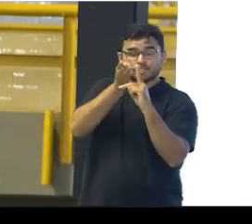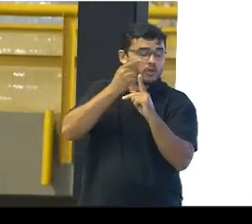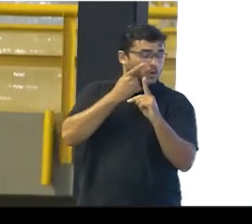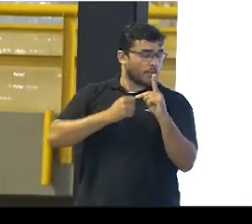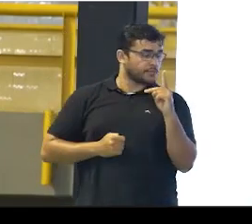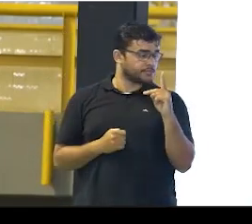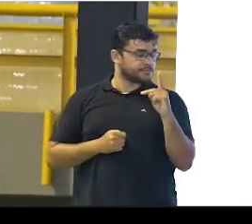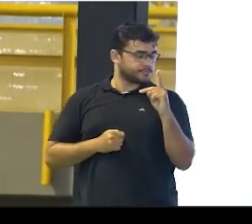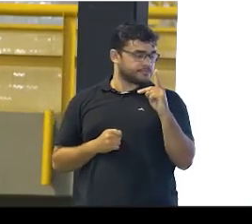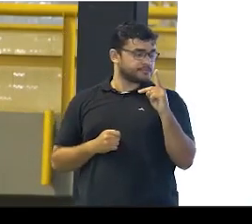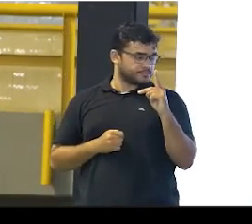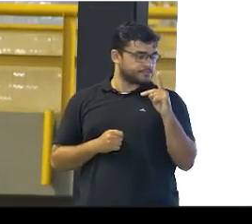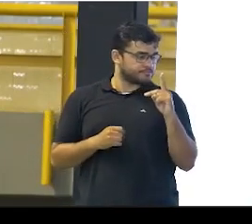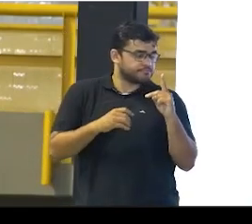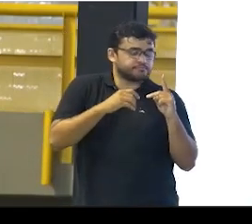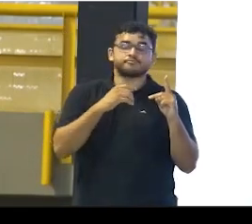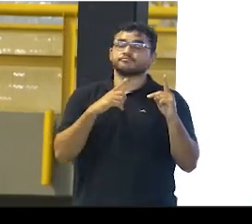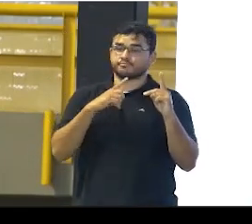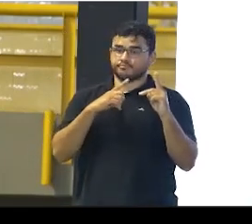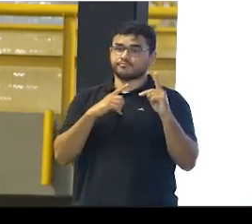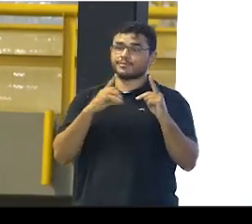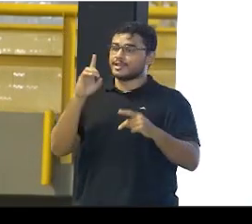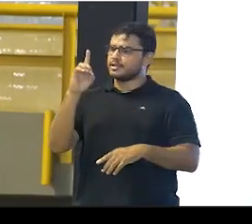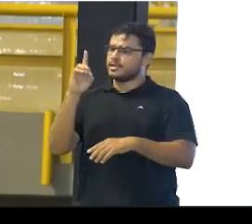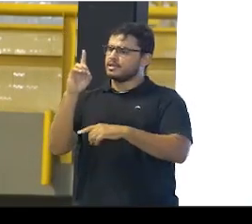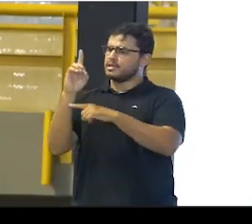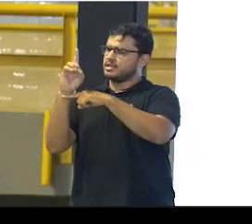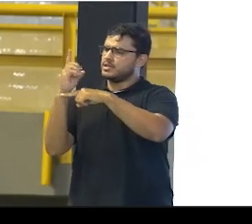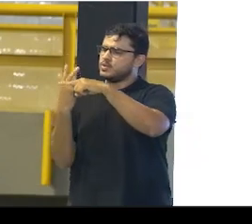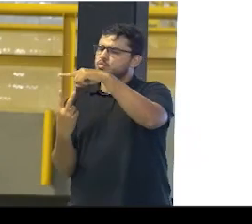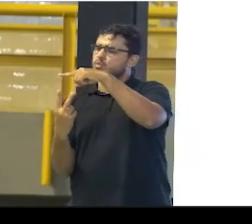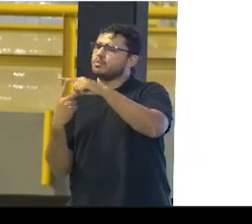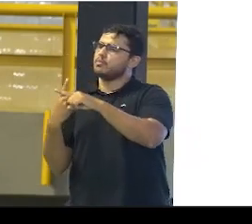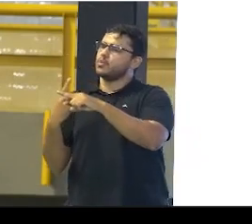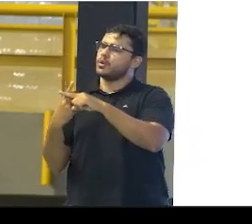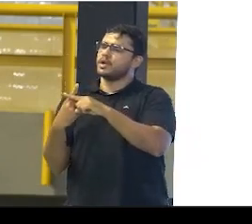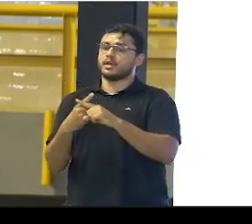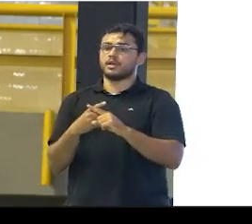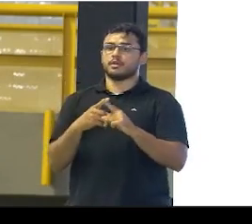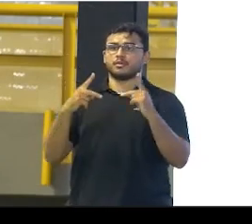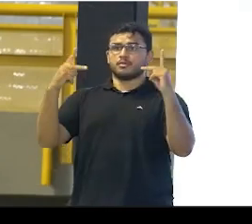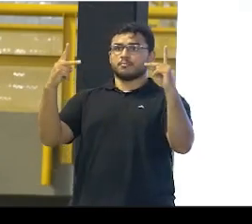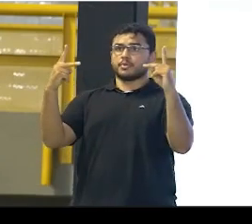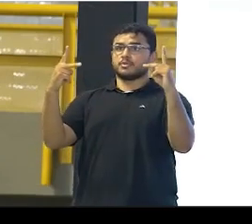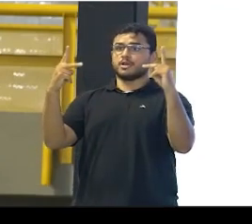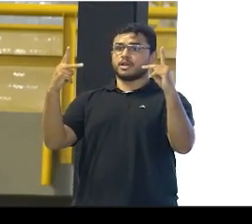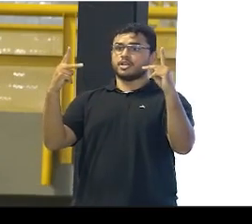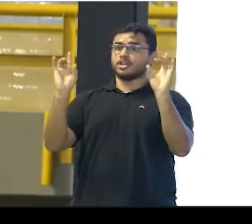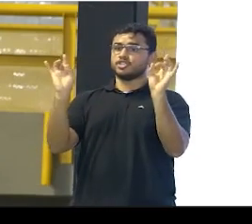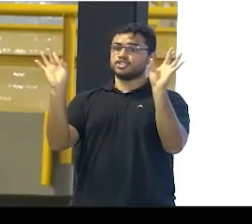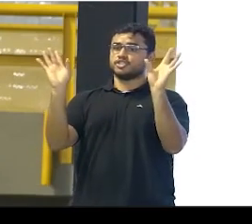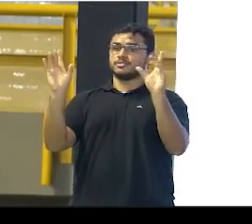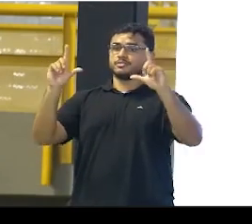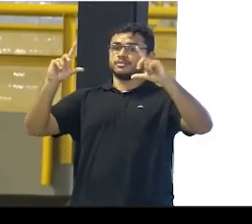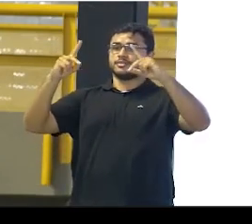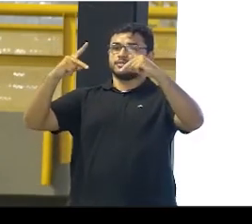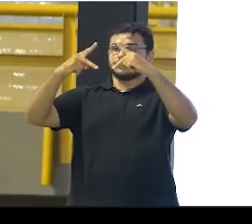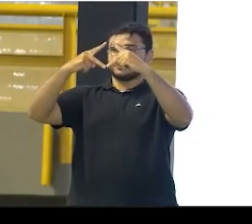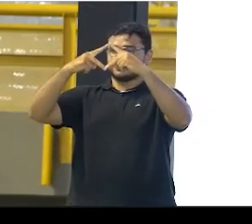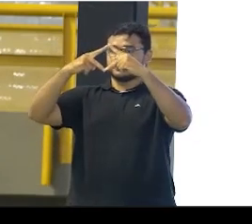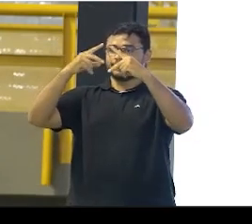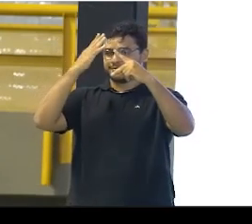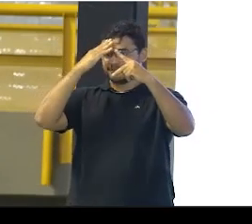que a gente está é a distância em metros que você está do início da rua? Por exemplo, se você estiver